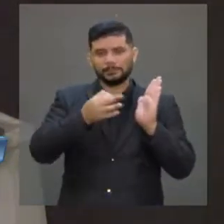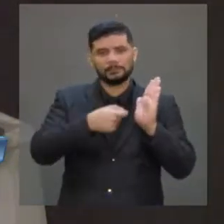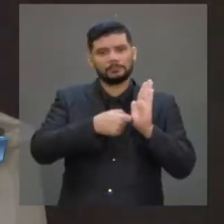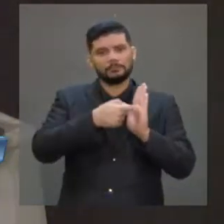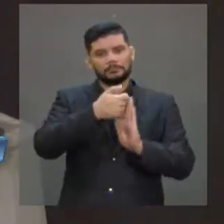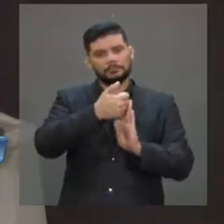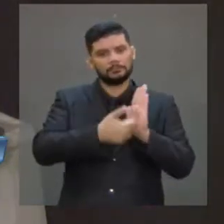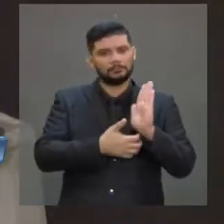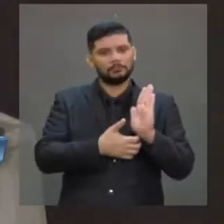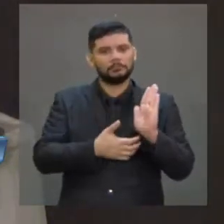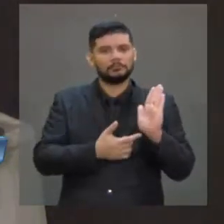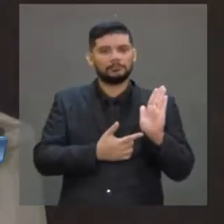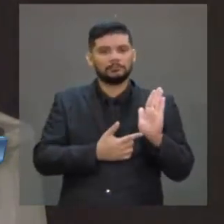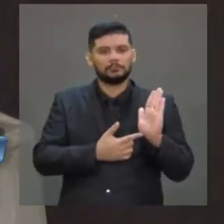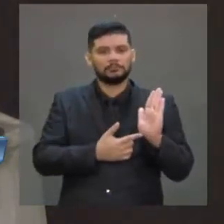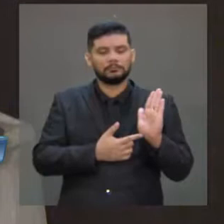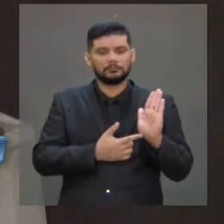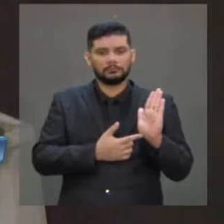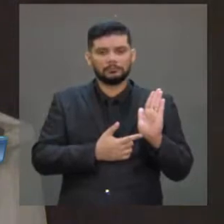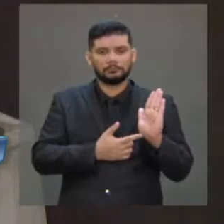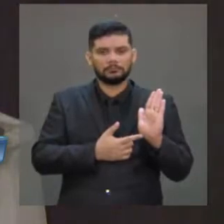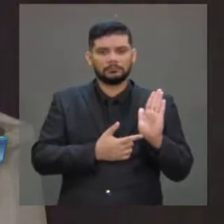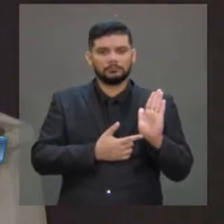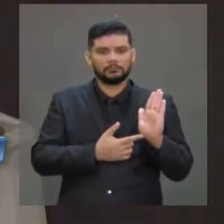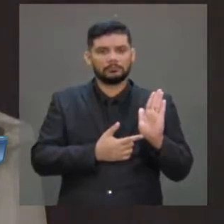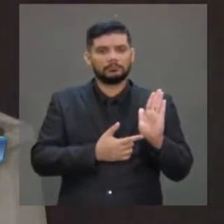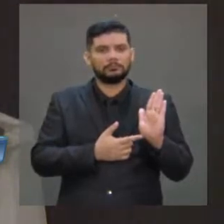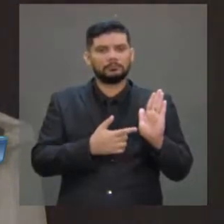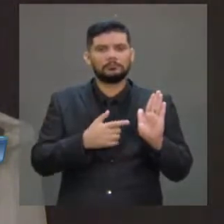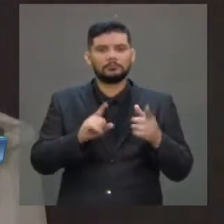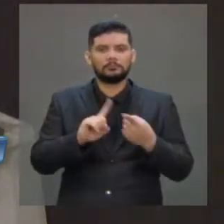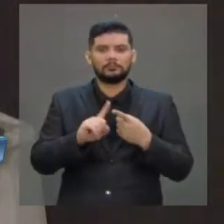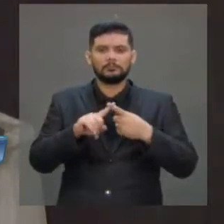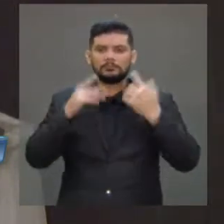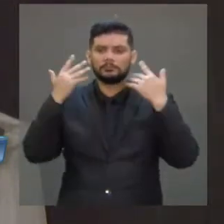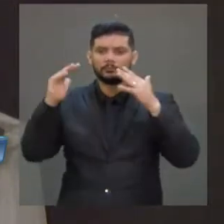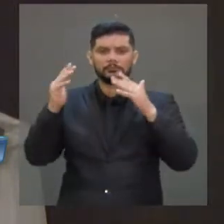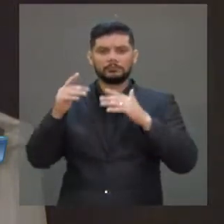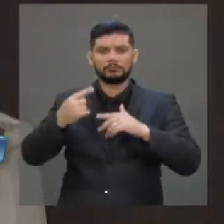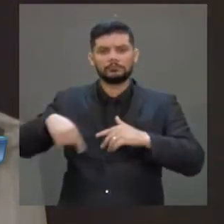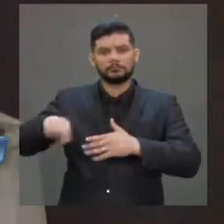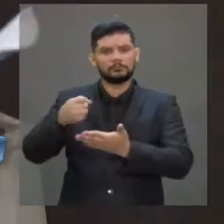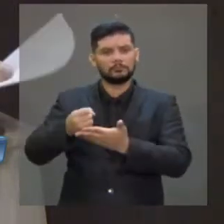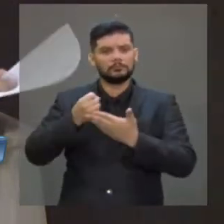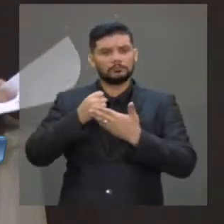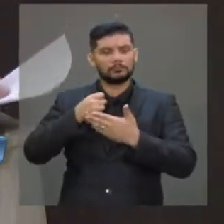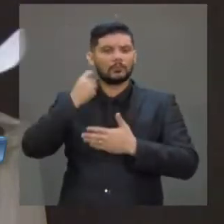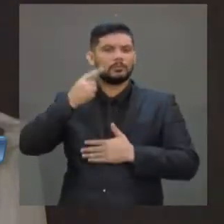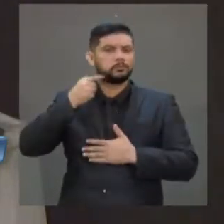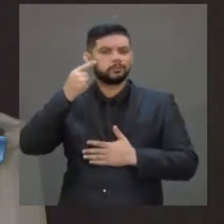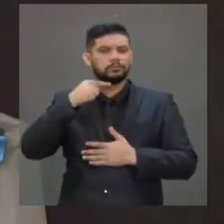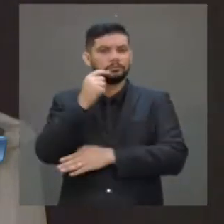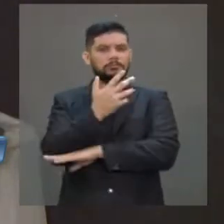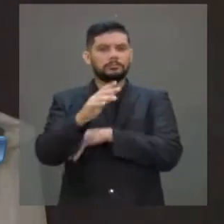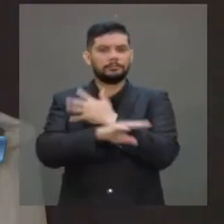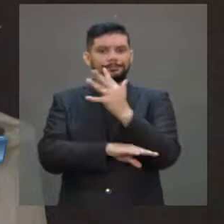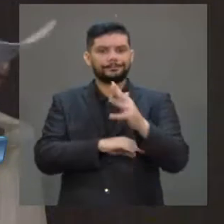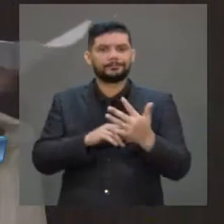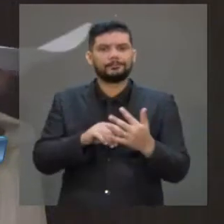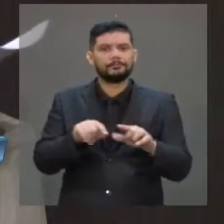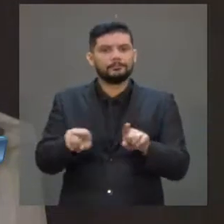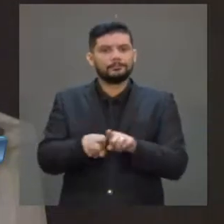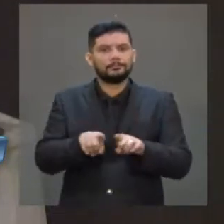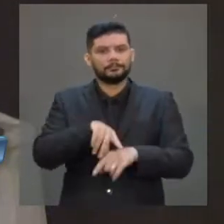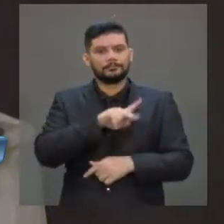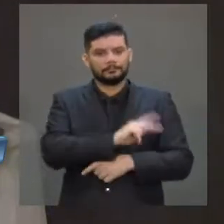projeto. Nós fizemos essa justificativa e aqui eu queria fazer o elogio à nossa assessoria jurídica e ambiental, aos